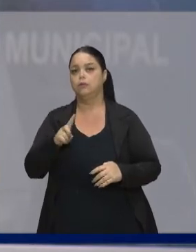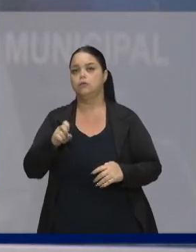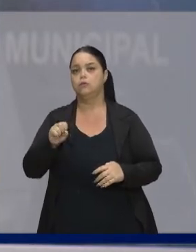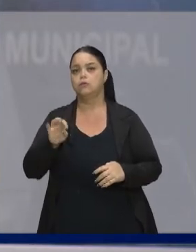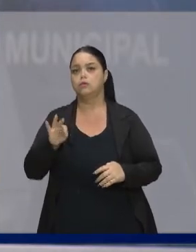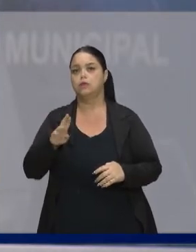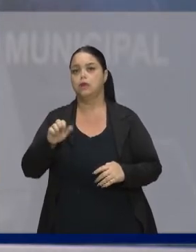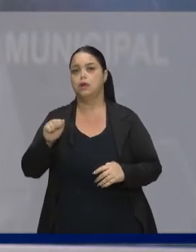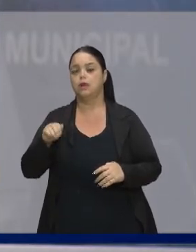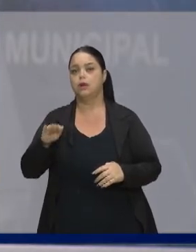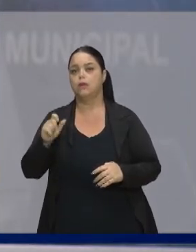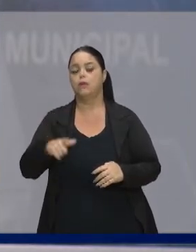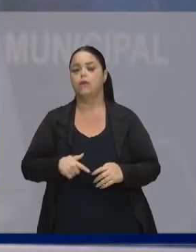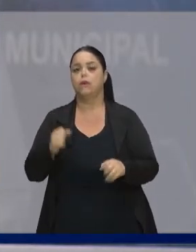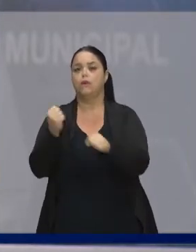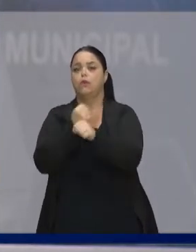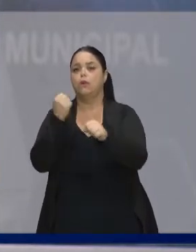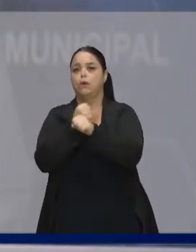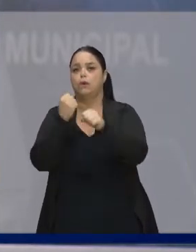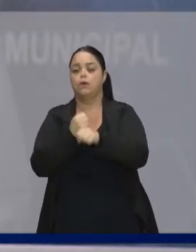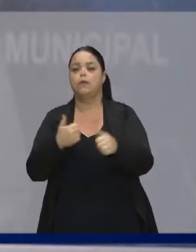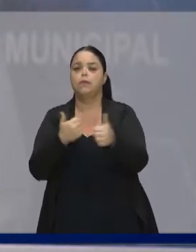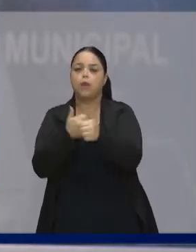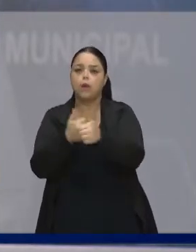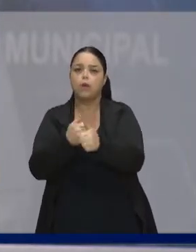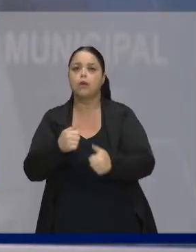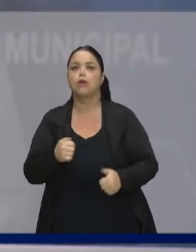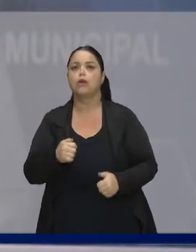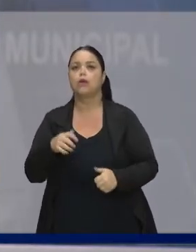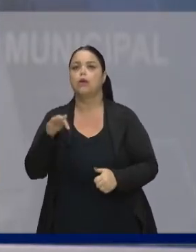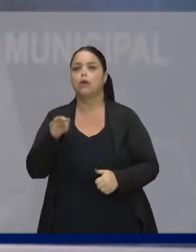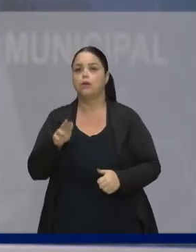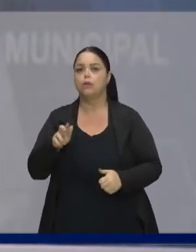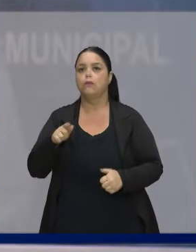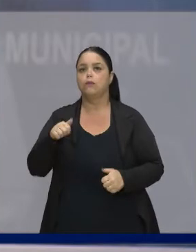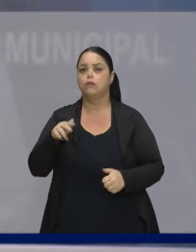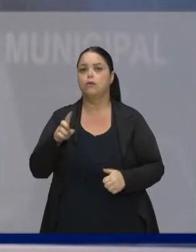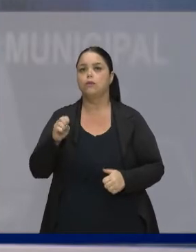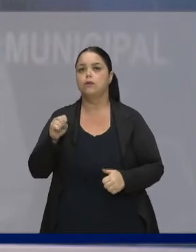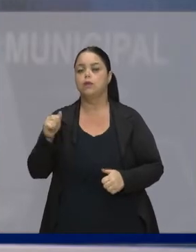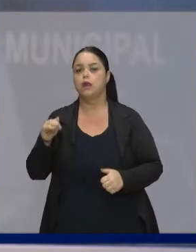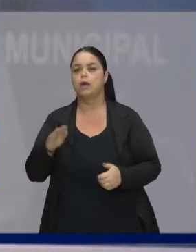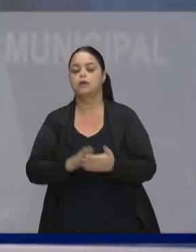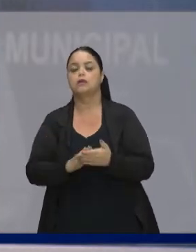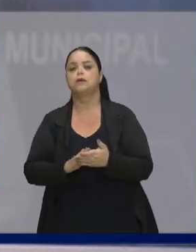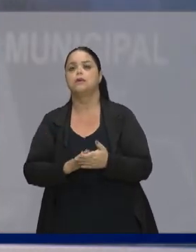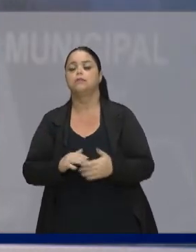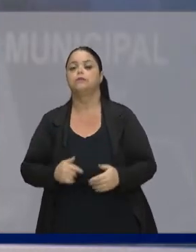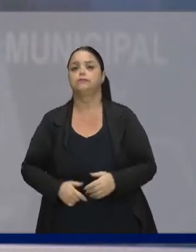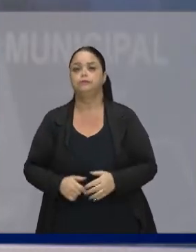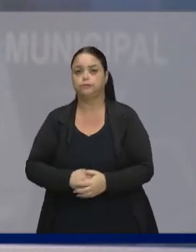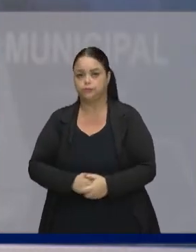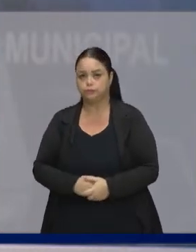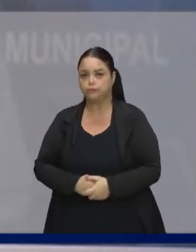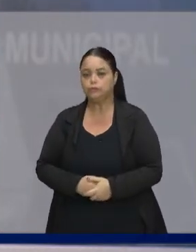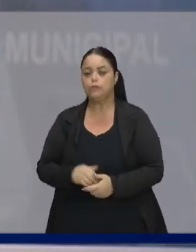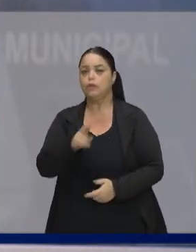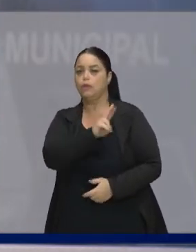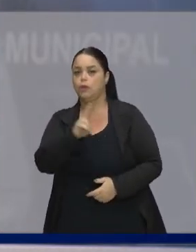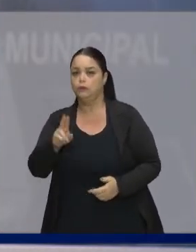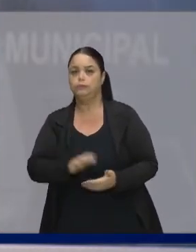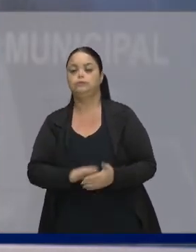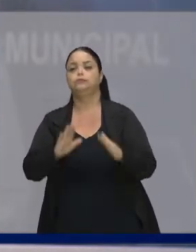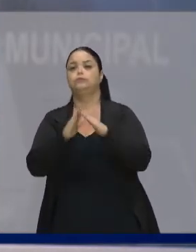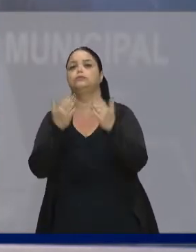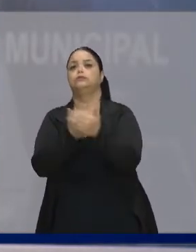Santarém, próxima lá à Fundasa, a unidade da Fundasa do Parque Industrial. e que vai dar o nome dessa